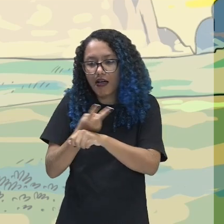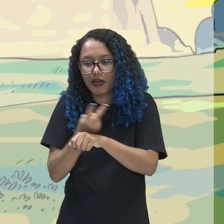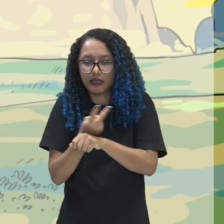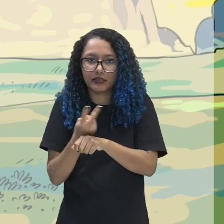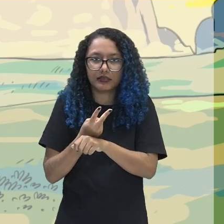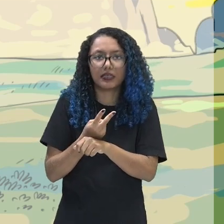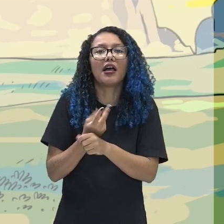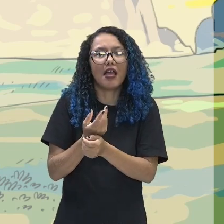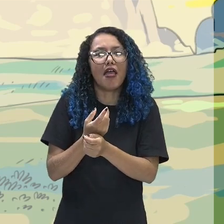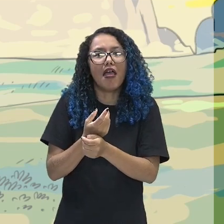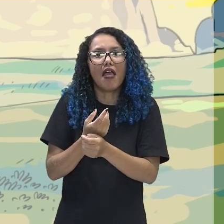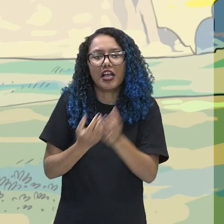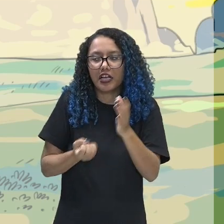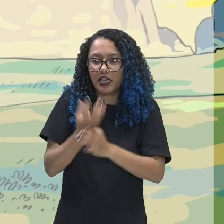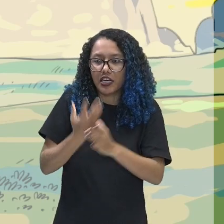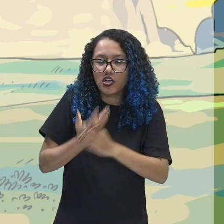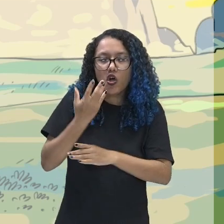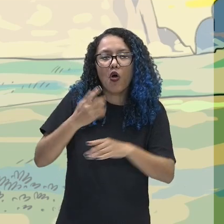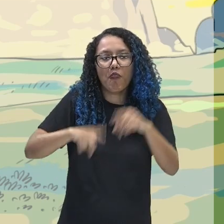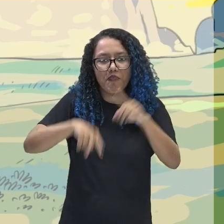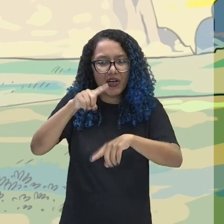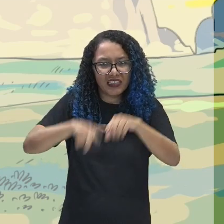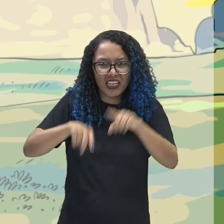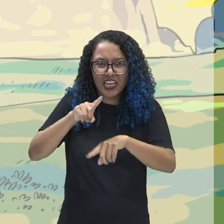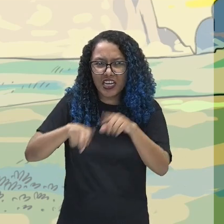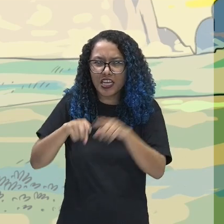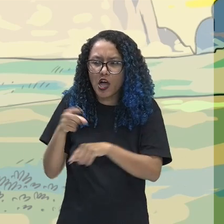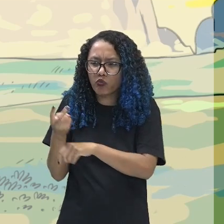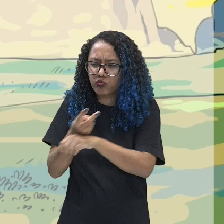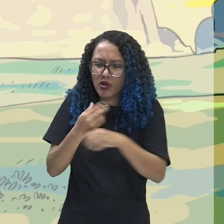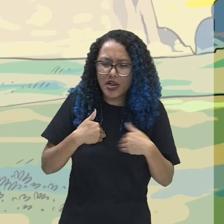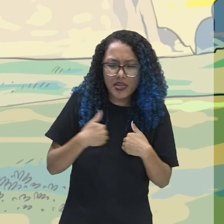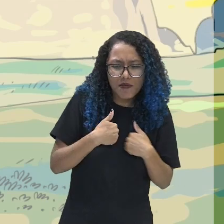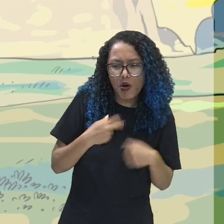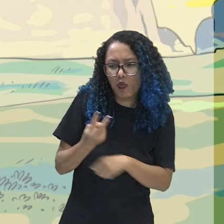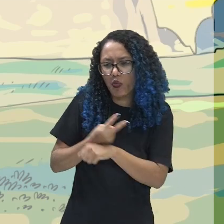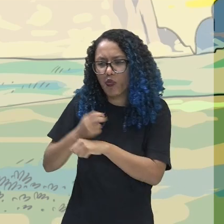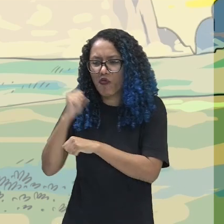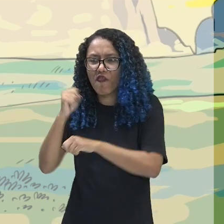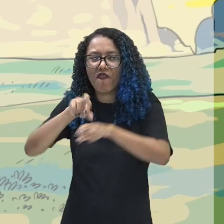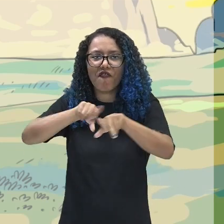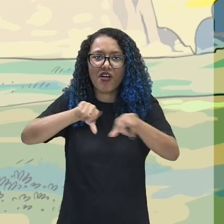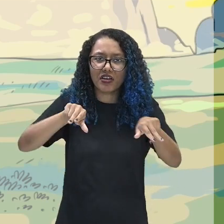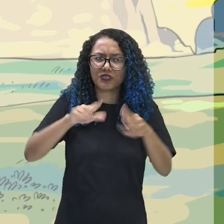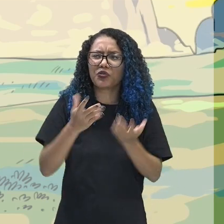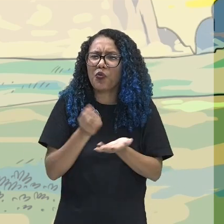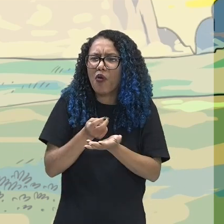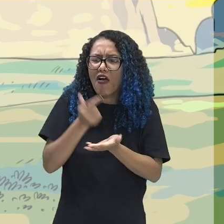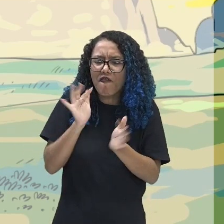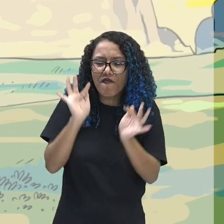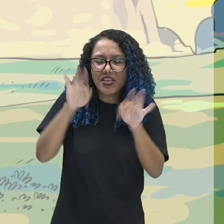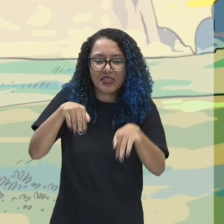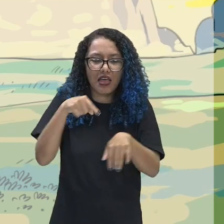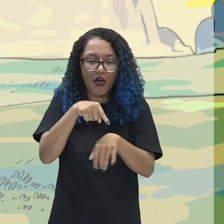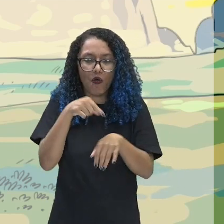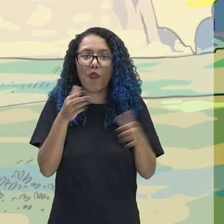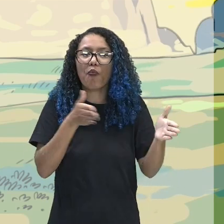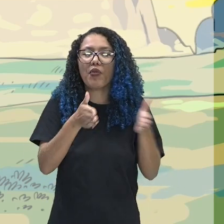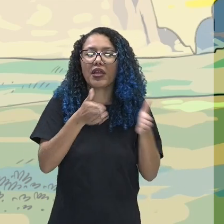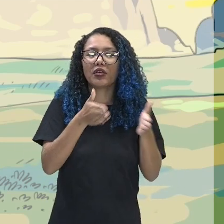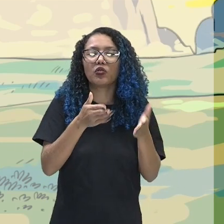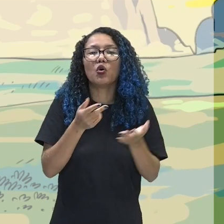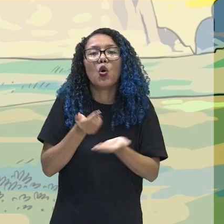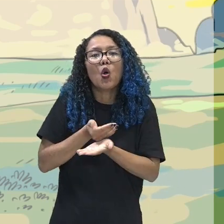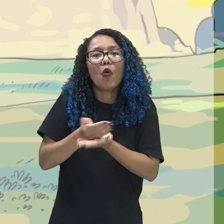caçar melhor. Foi nesse momento também, ali quase no final do período paleolítico, que o homem começa a